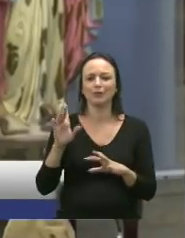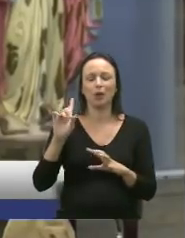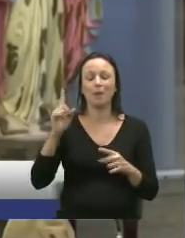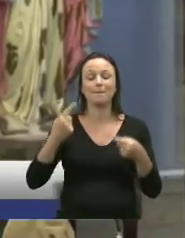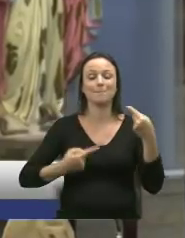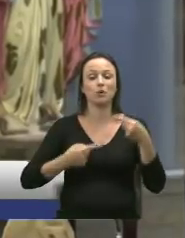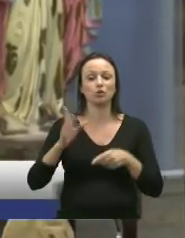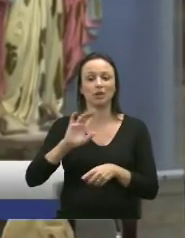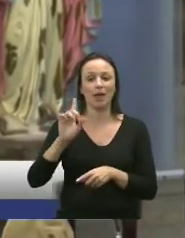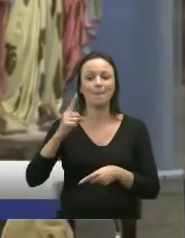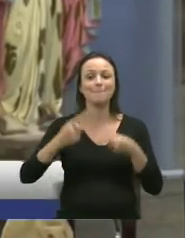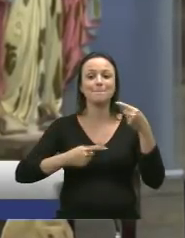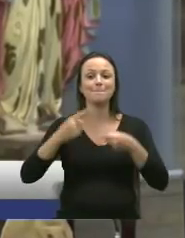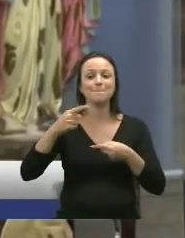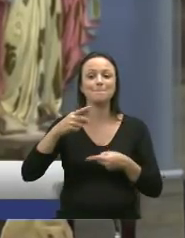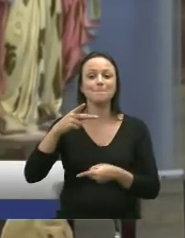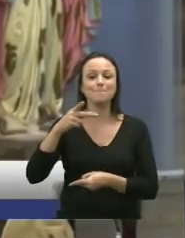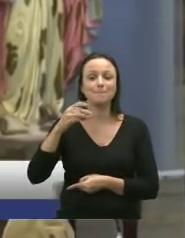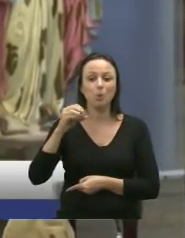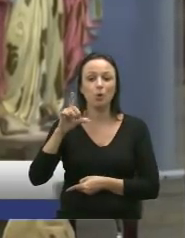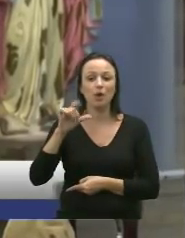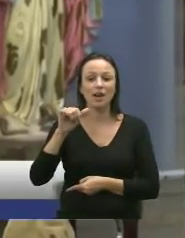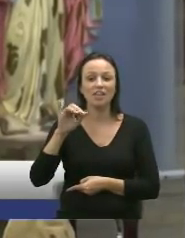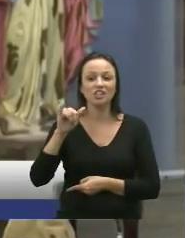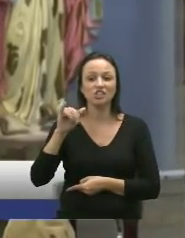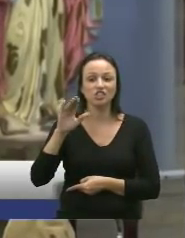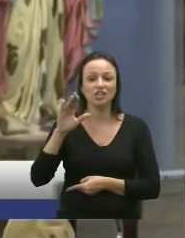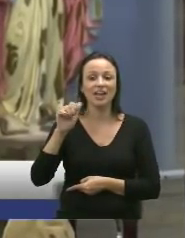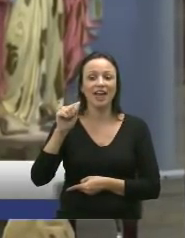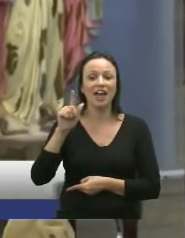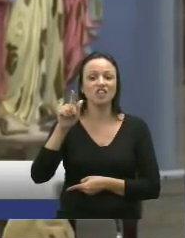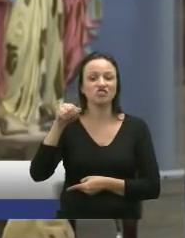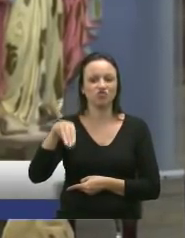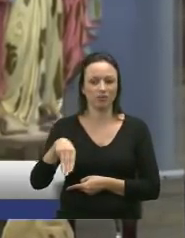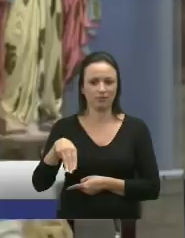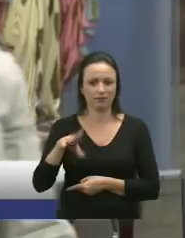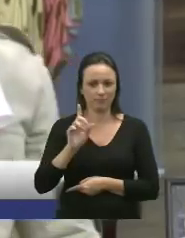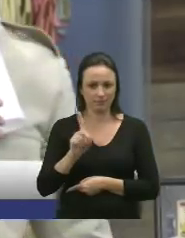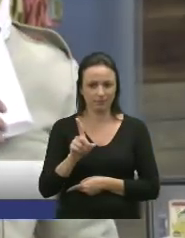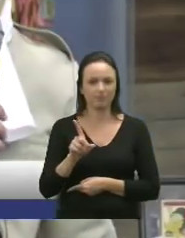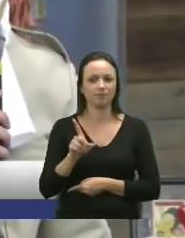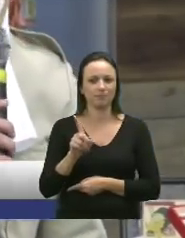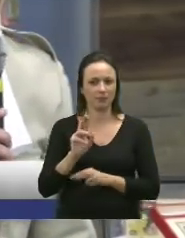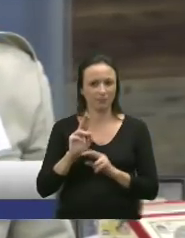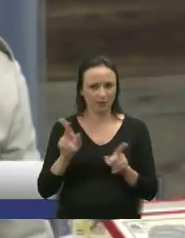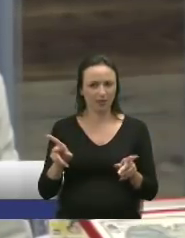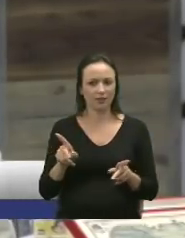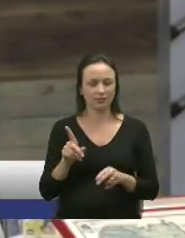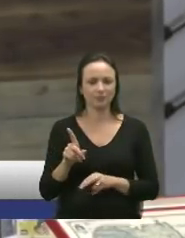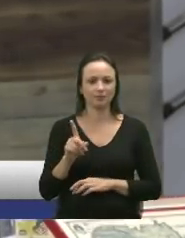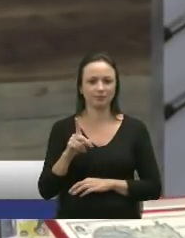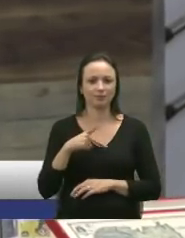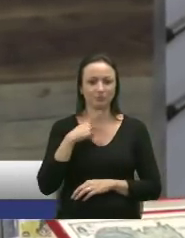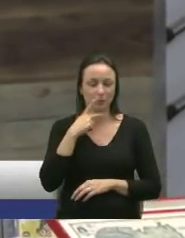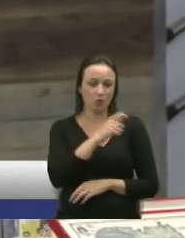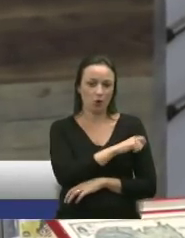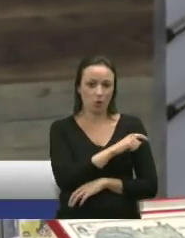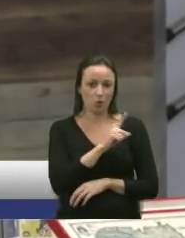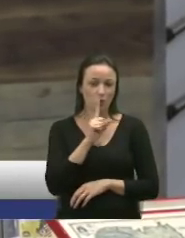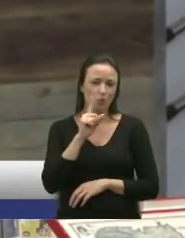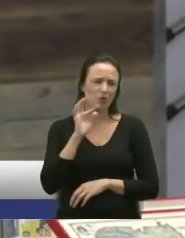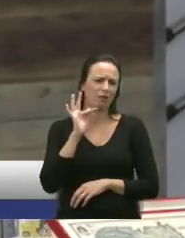isso é politicagem. Isso é politicagem. É como dizer para os nossos alunos, um dia, daqui a 50